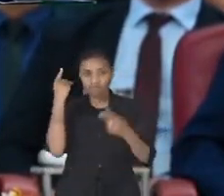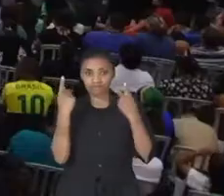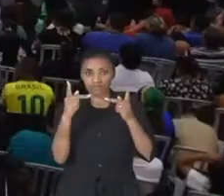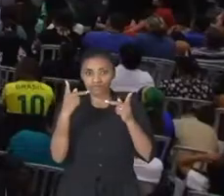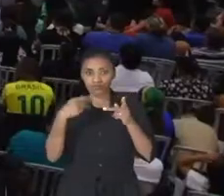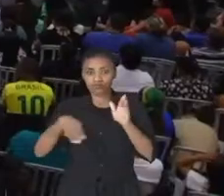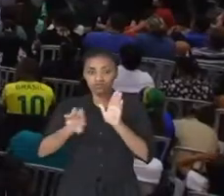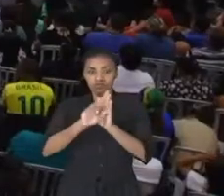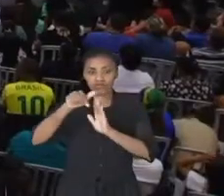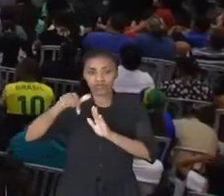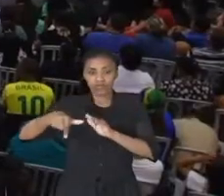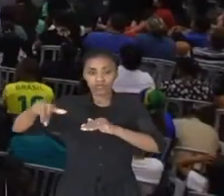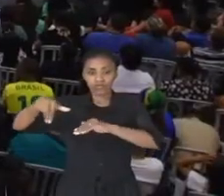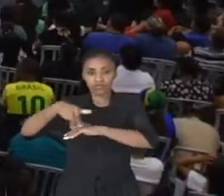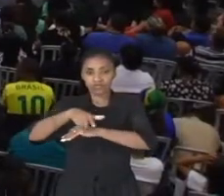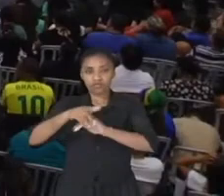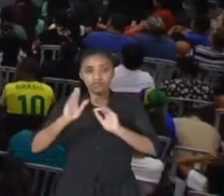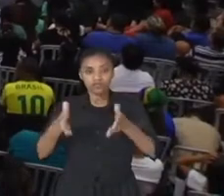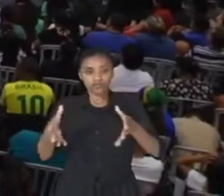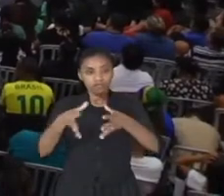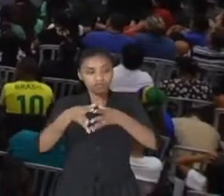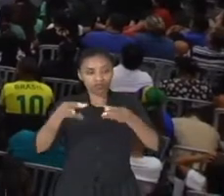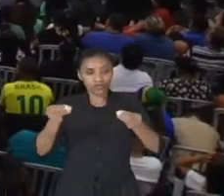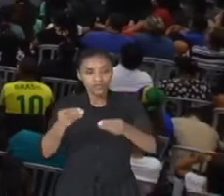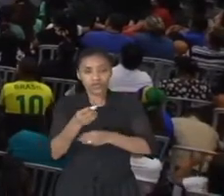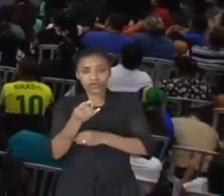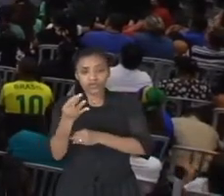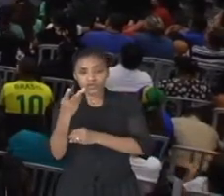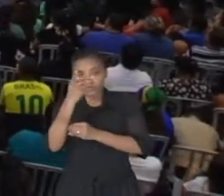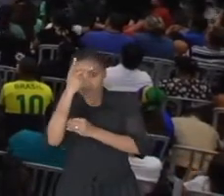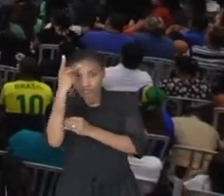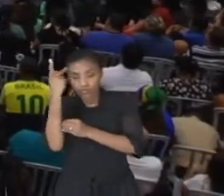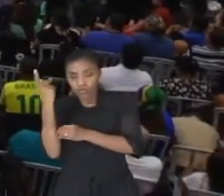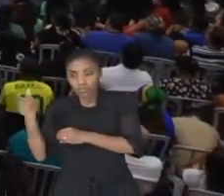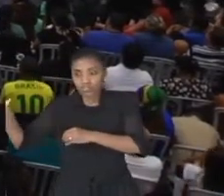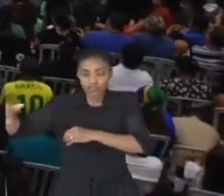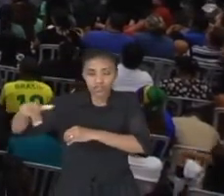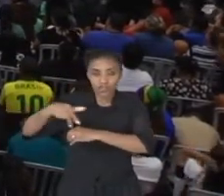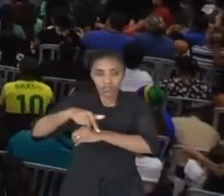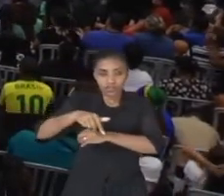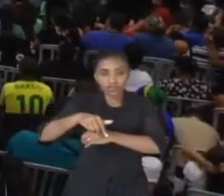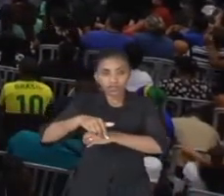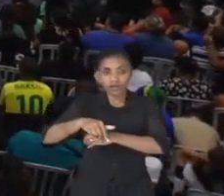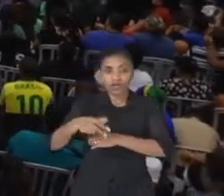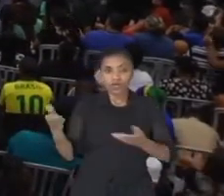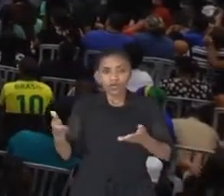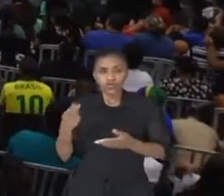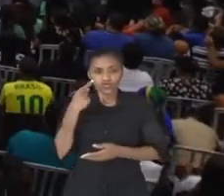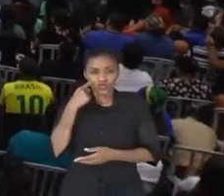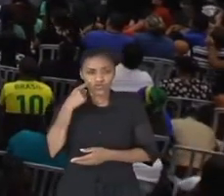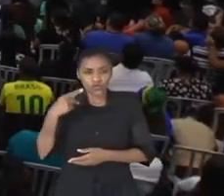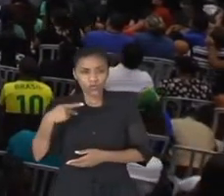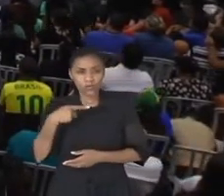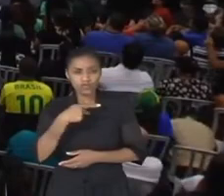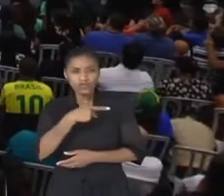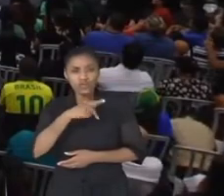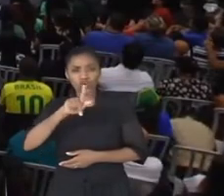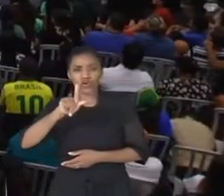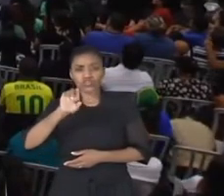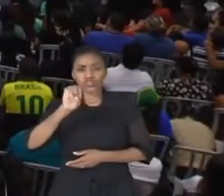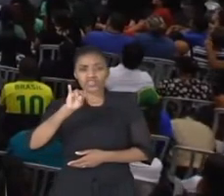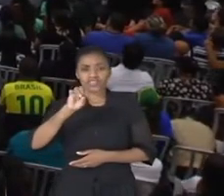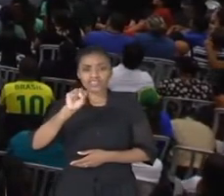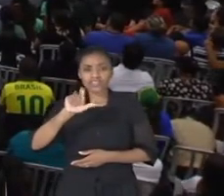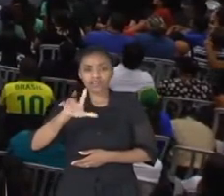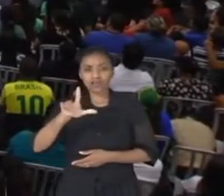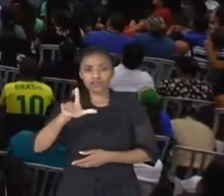passaram e de repente desapareceram? Quantos já passaram e voltaram? Hoje eu vi o pastor Gesiel pregar aqui, depois de 40 anos, pregou aqui pela primeira vez. É lindo